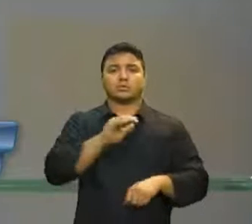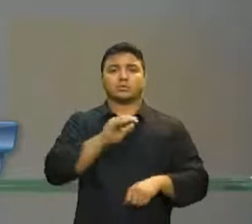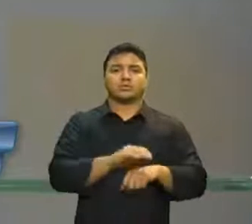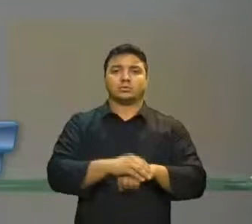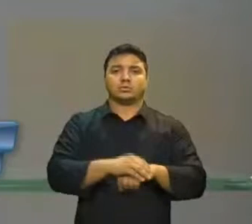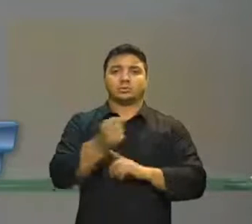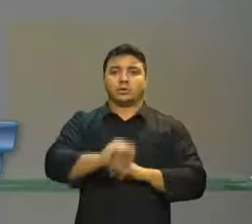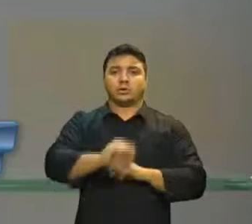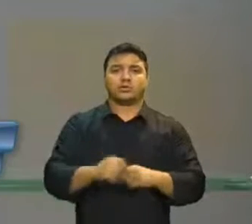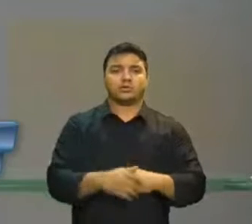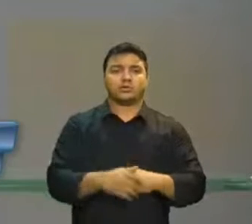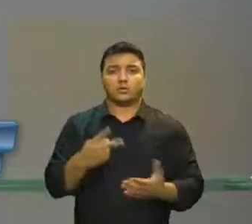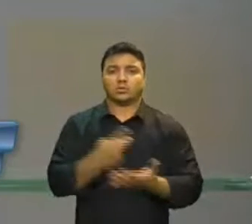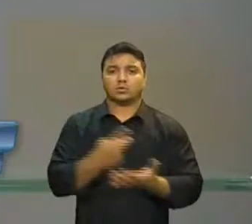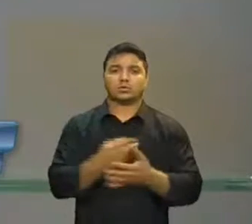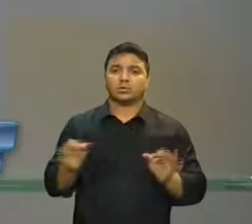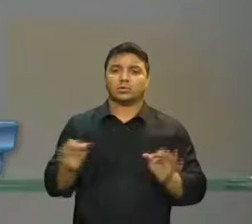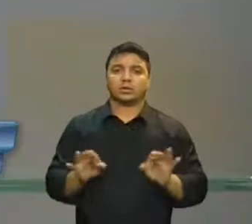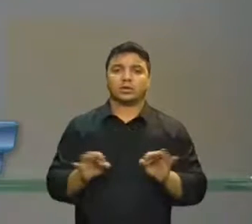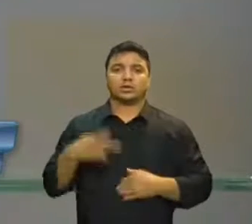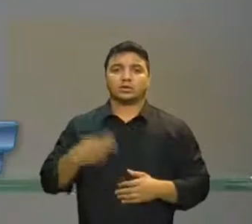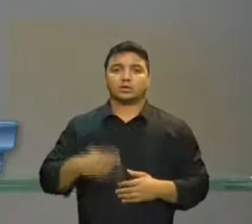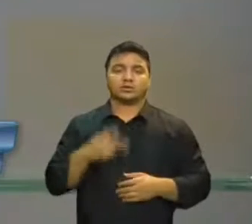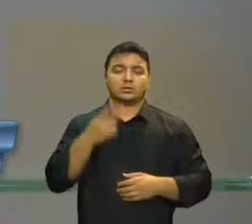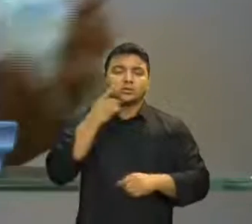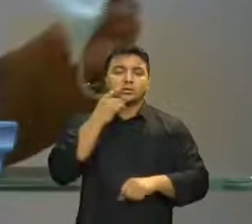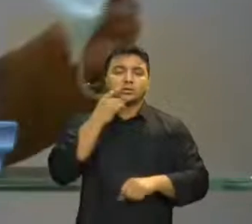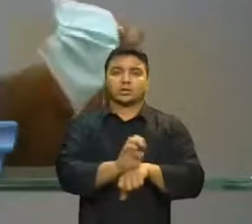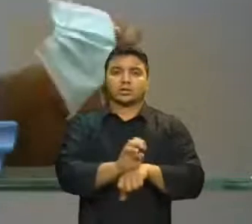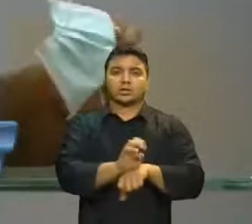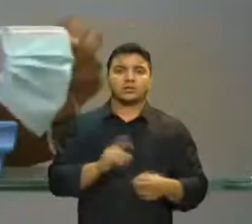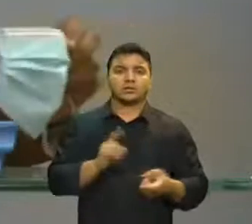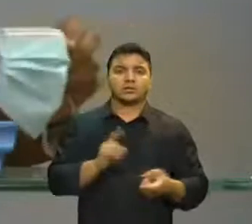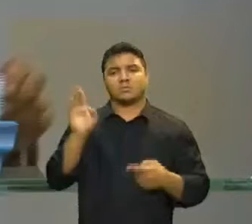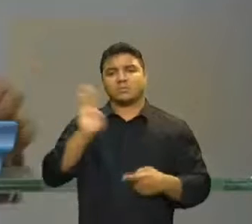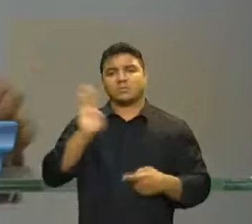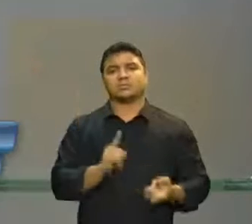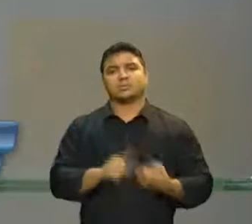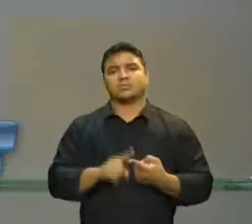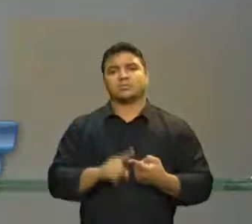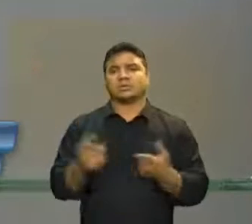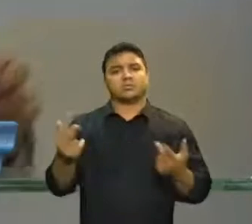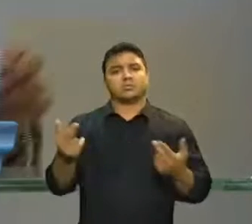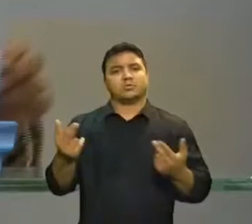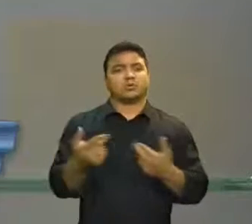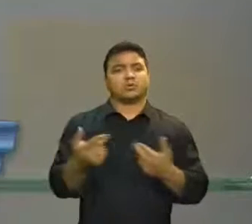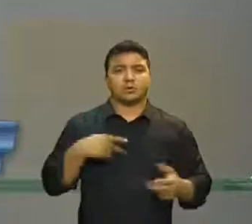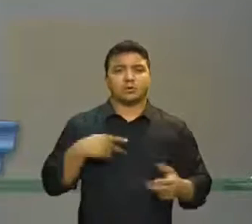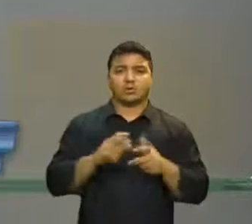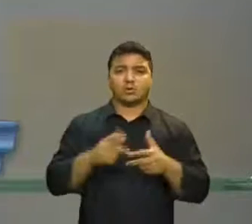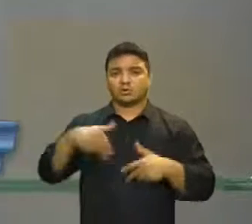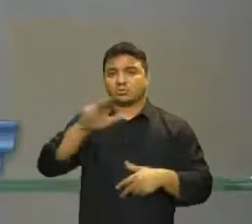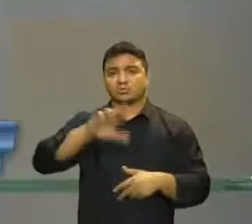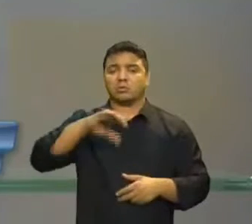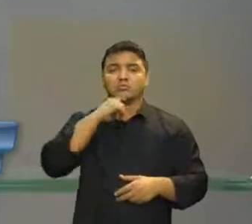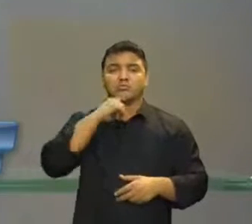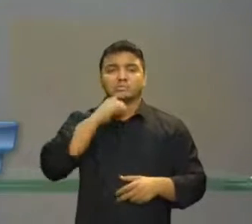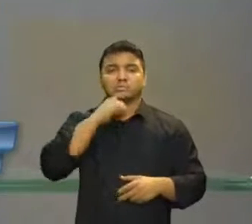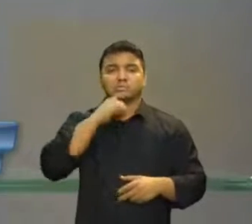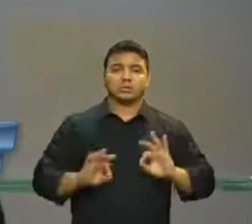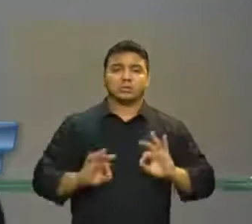está acontecendo hoje no nosso estado e no Brasil afora, porque o Congresso Nacional não deixa.